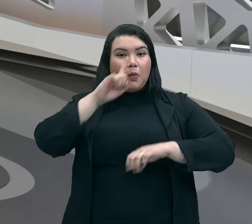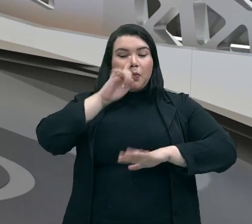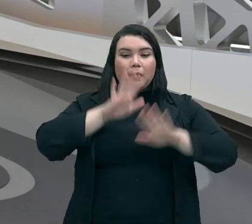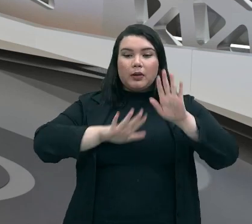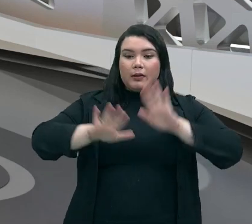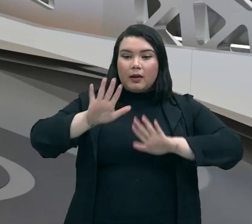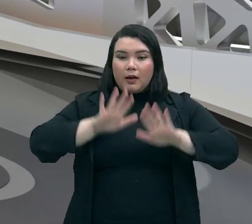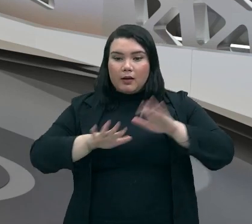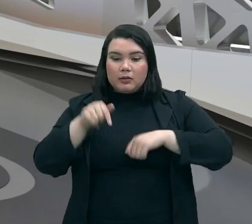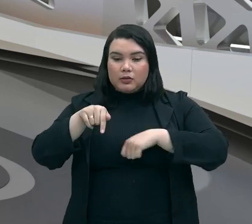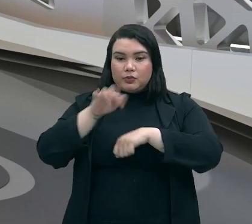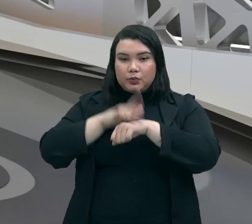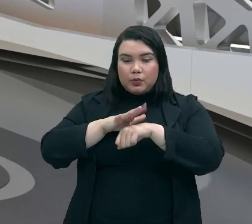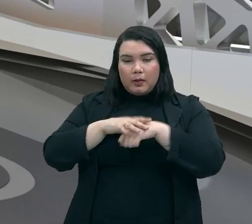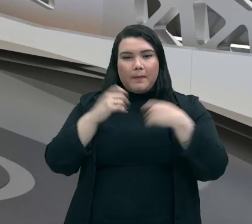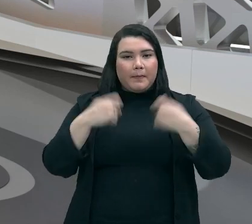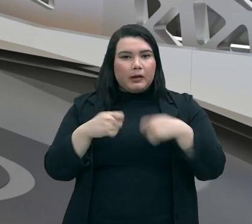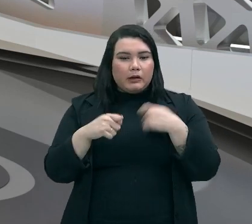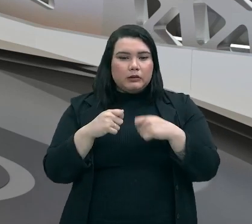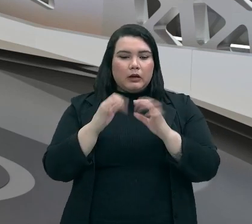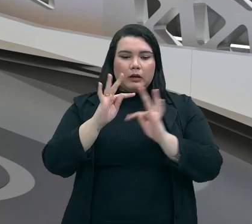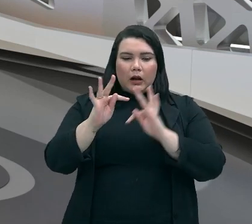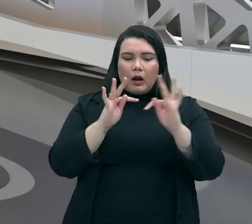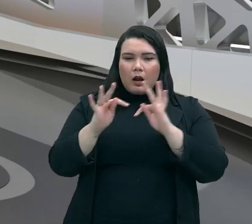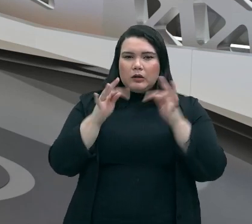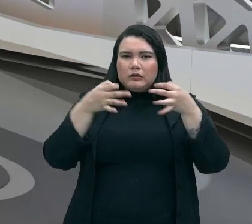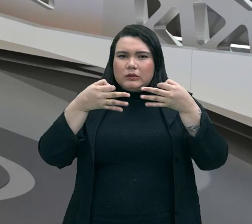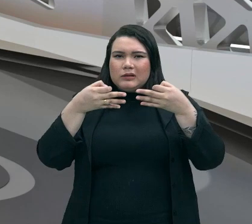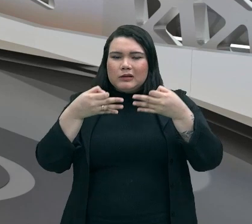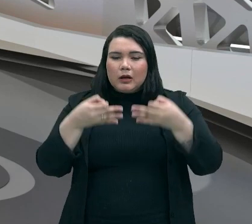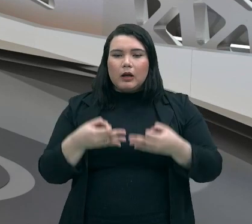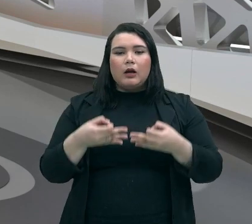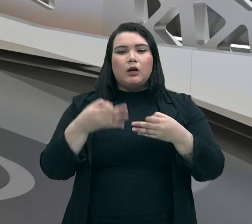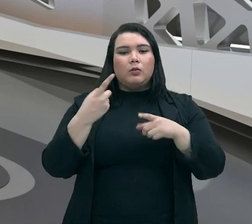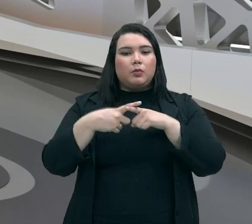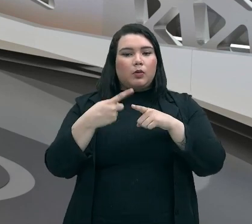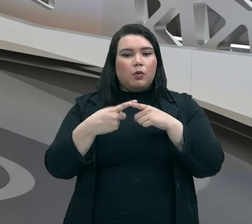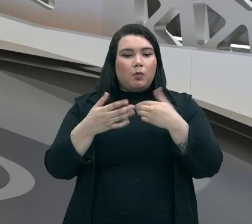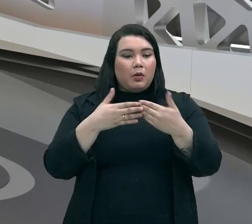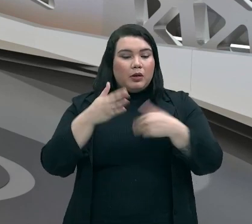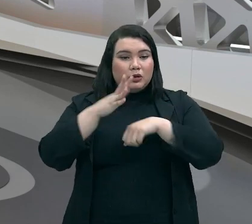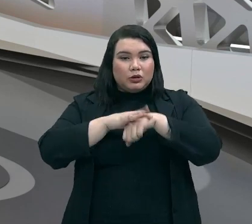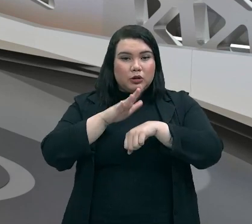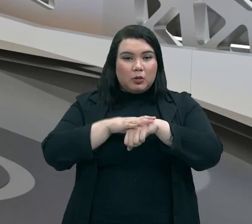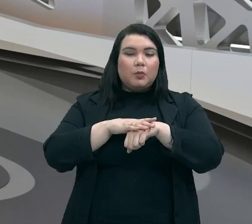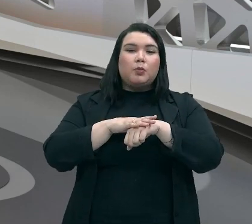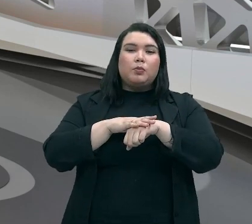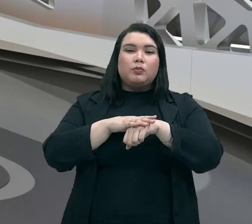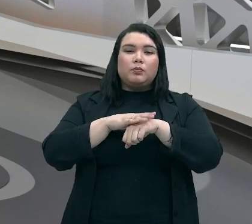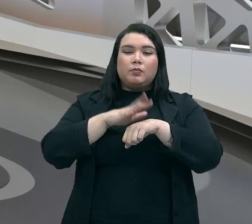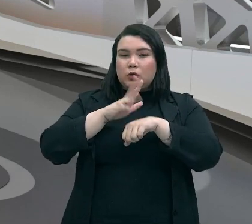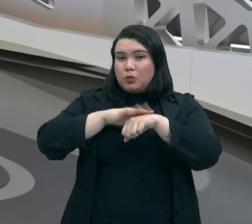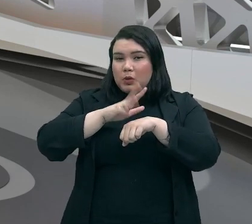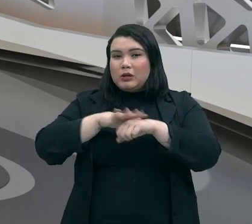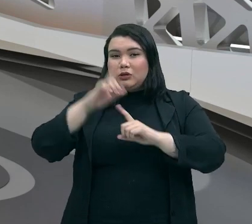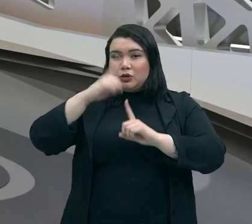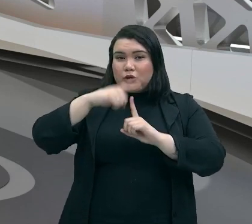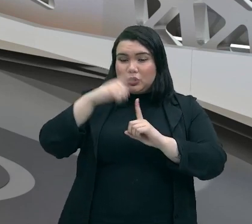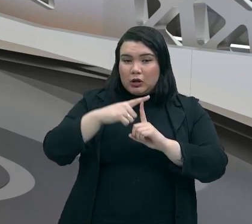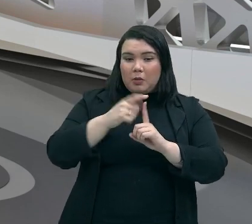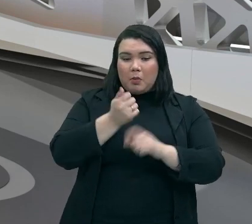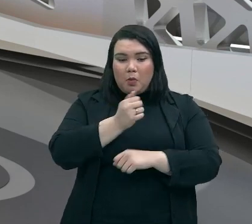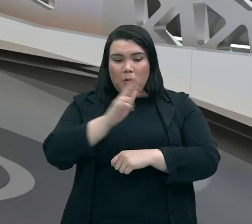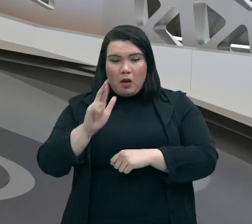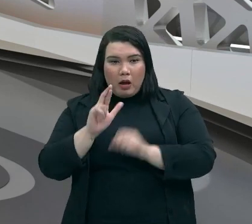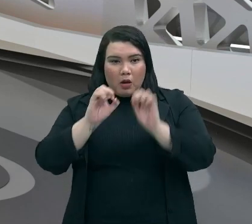né? Uma bronquite precisa ser tratada justamente porque qualquer tipo de doença respiratória no pulmão